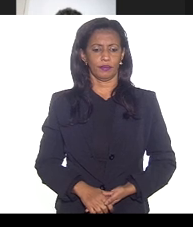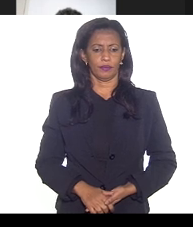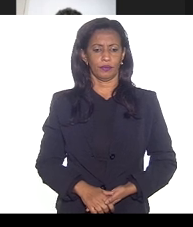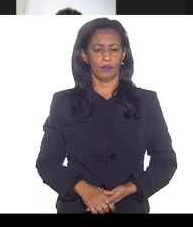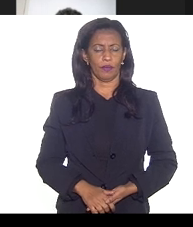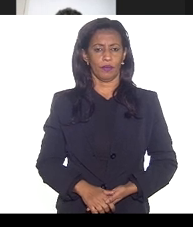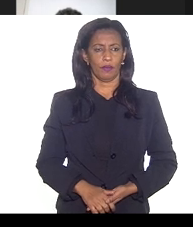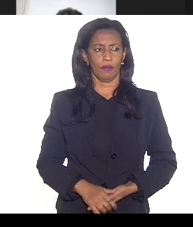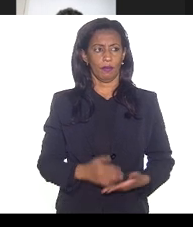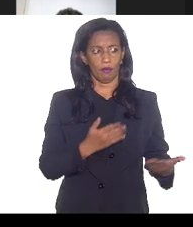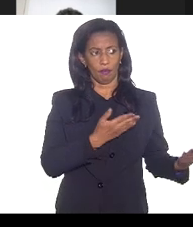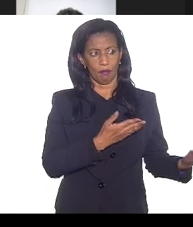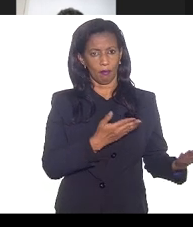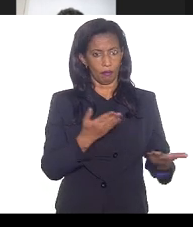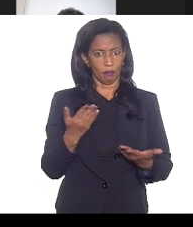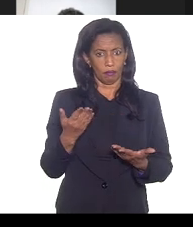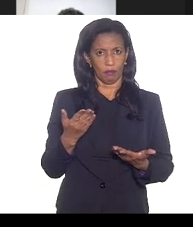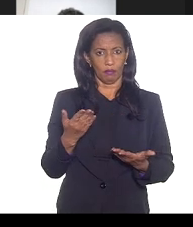por favor.